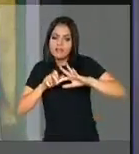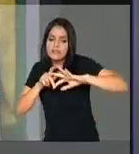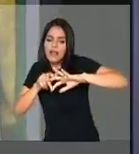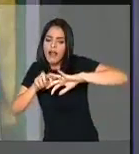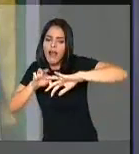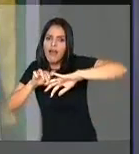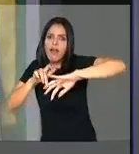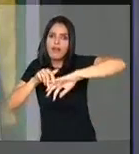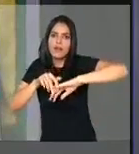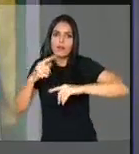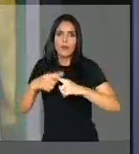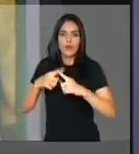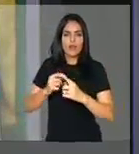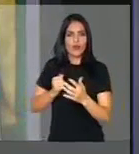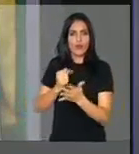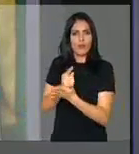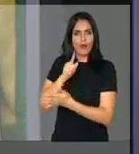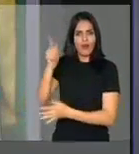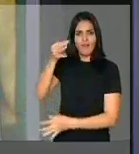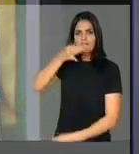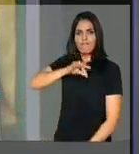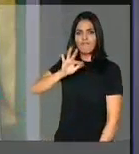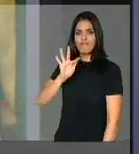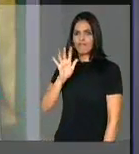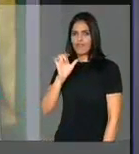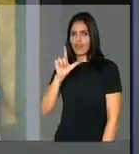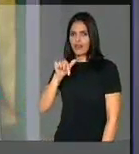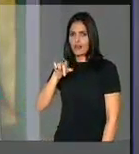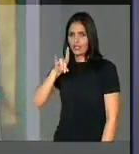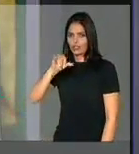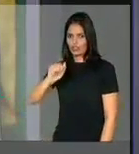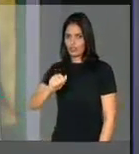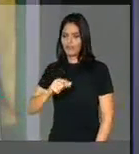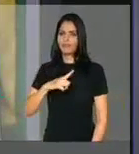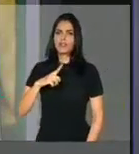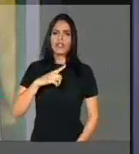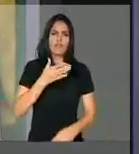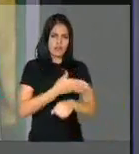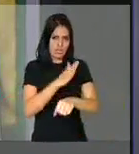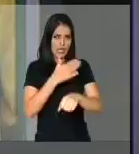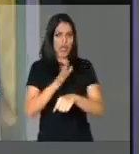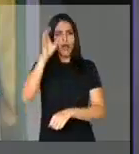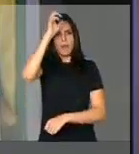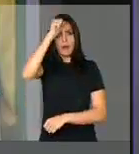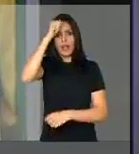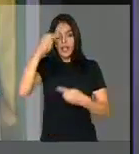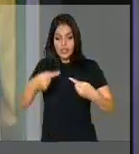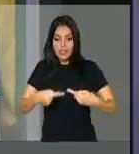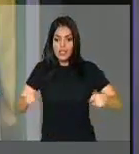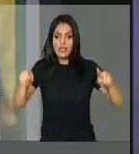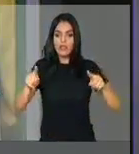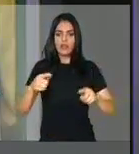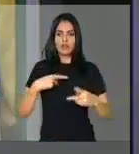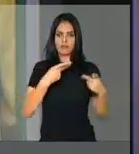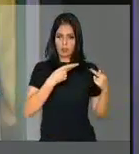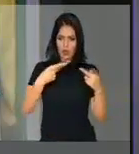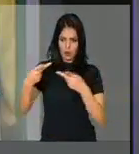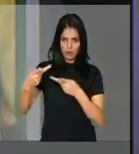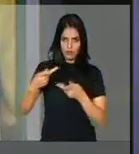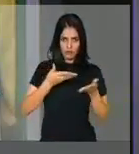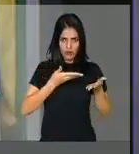essa escada veio da Finlândia e teve um treinamento. Na inauguração, não fui sequer